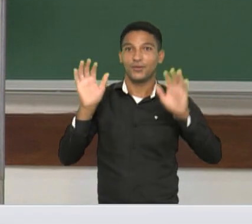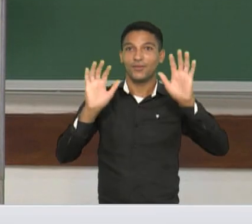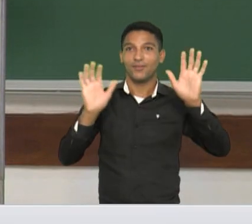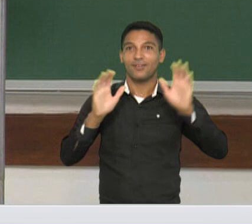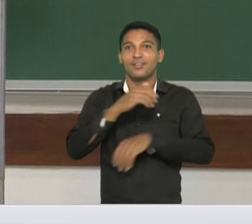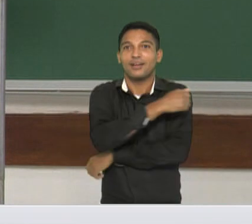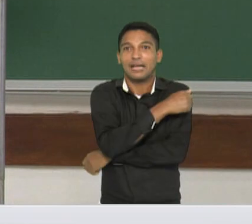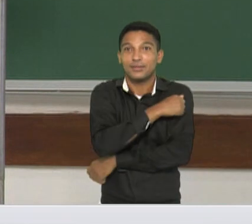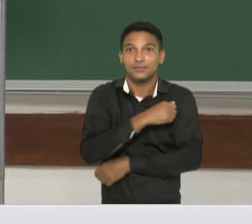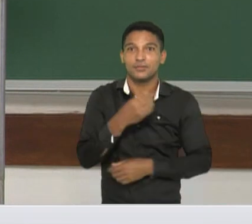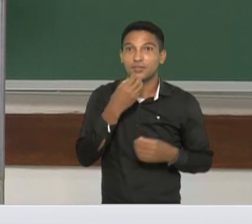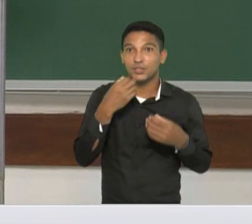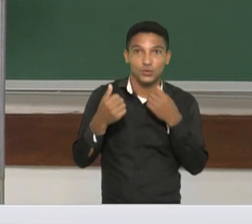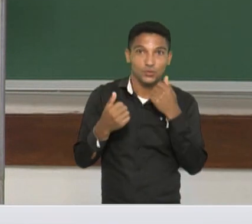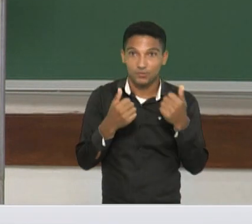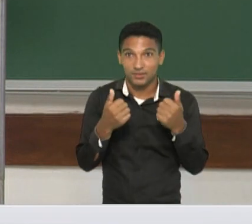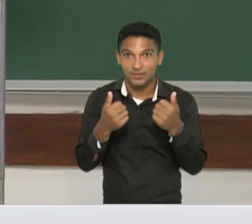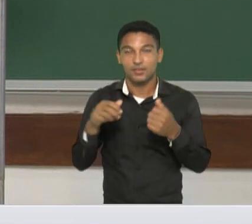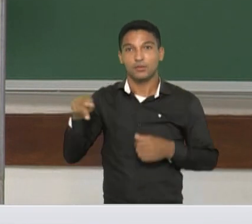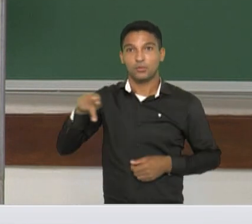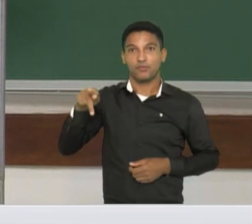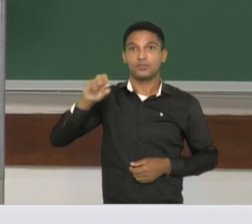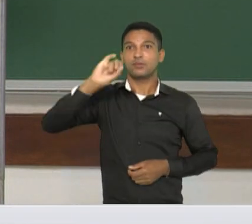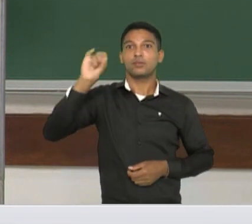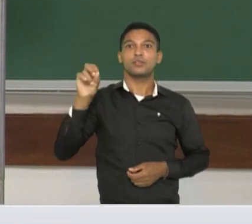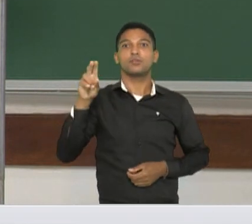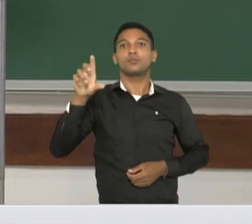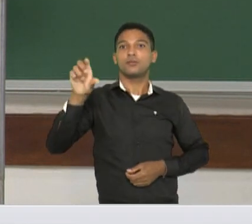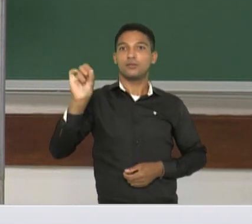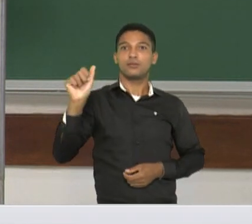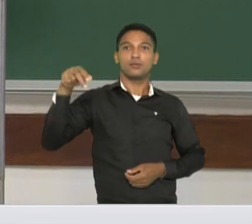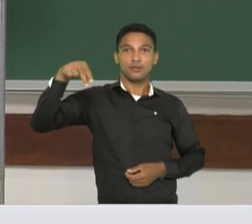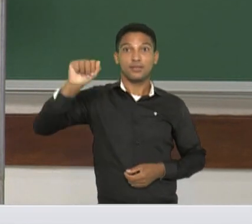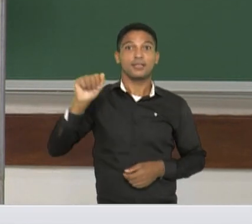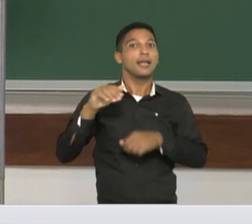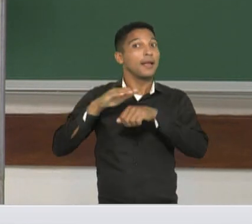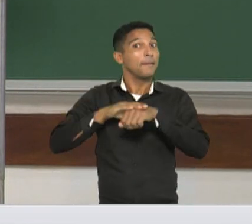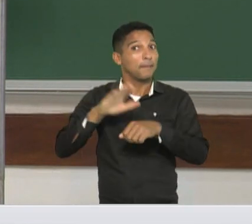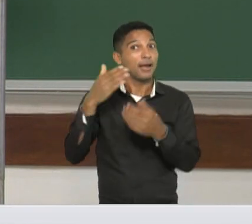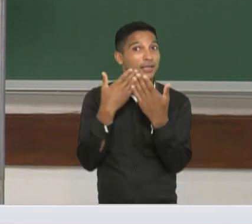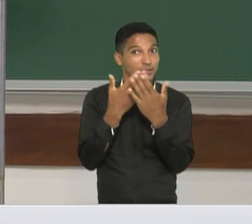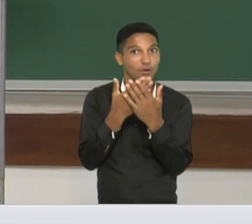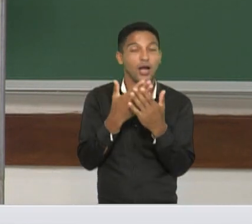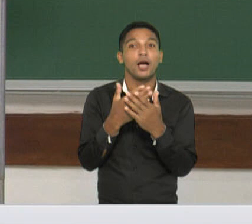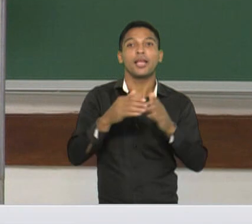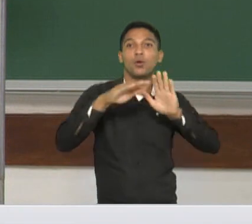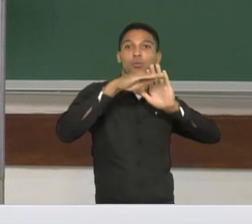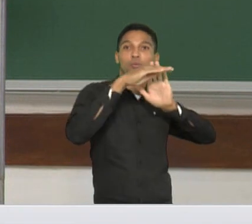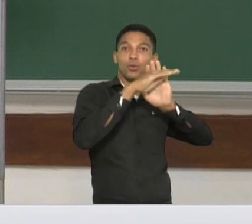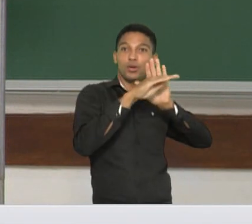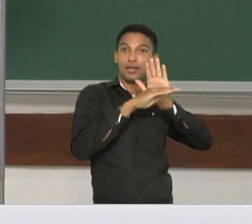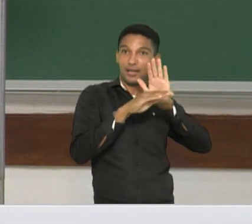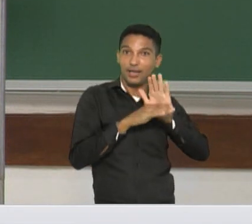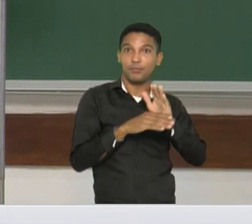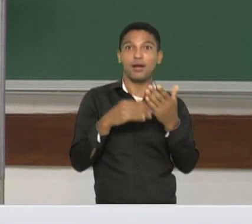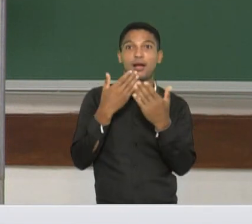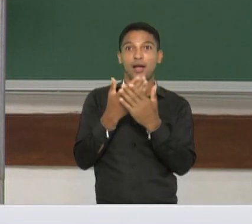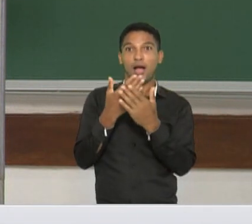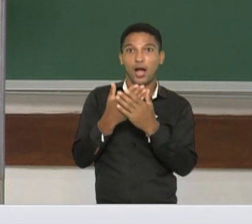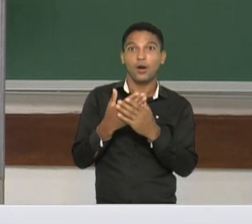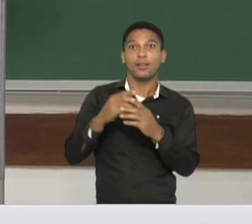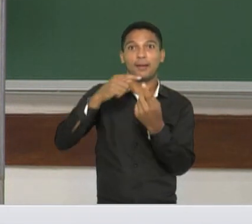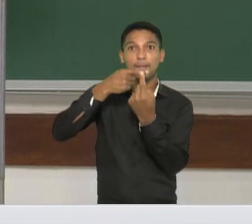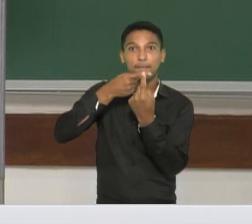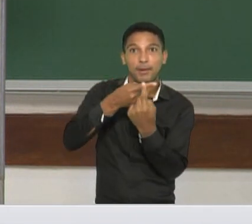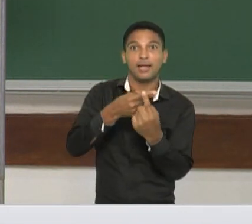Olá, galerinha! Tudo bem com vocês? A professora Juliana está aqui para mais uma aula do programa Mais Aprendizagem. Está animado?